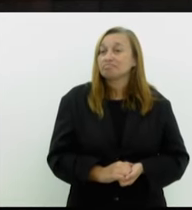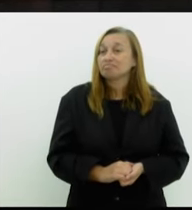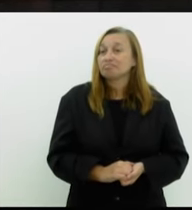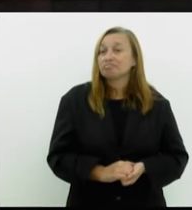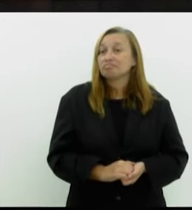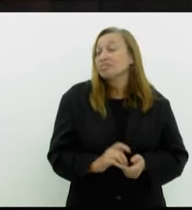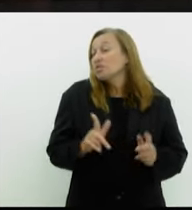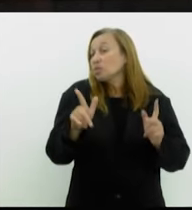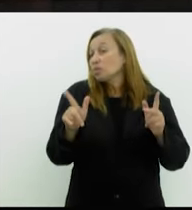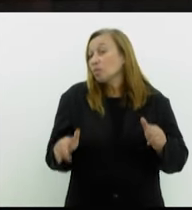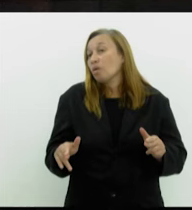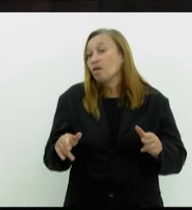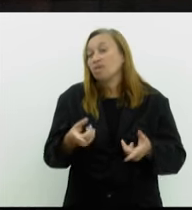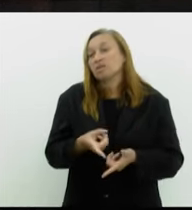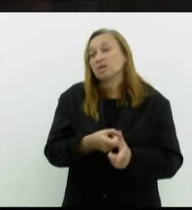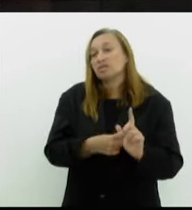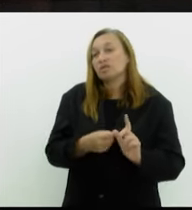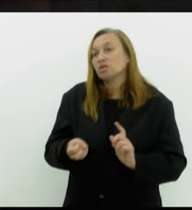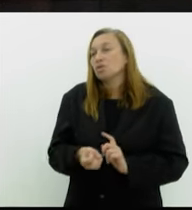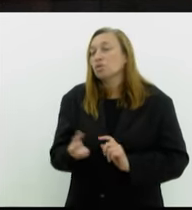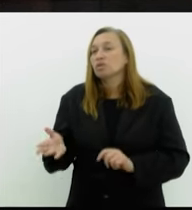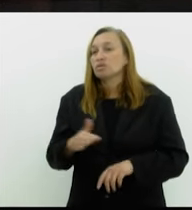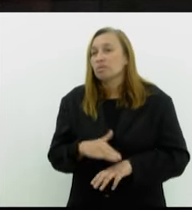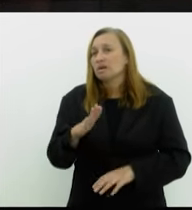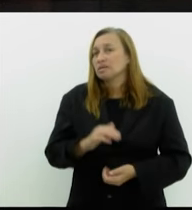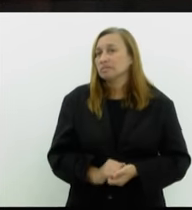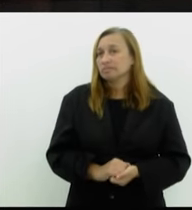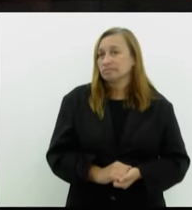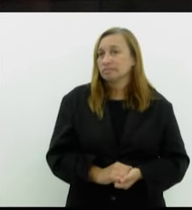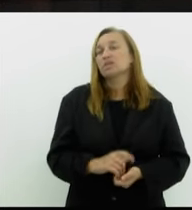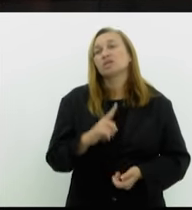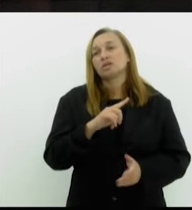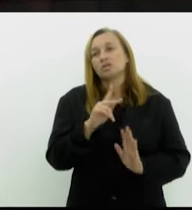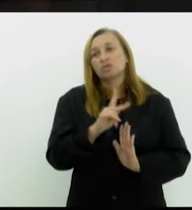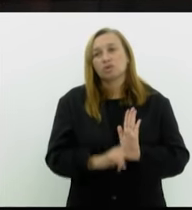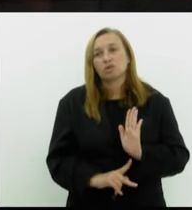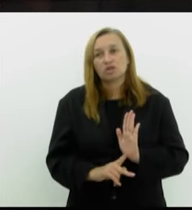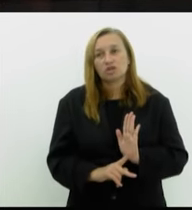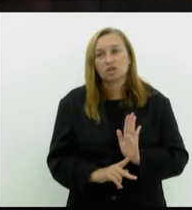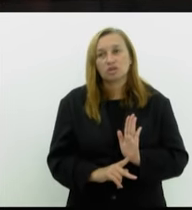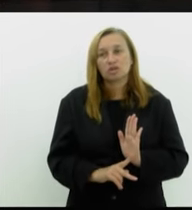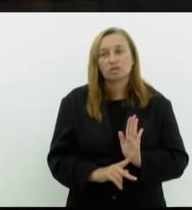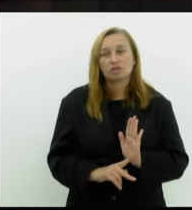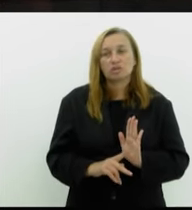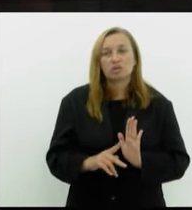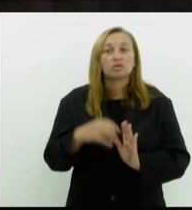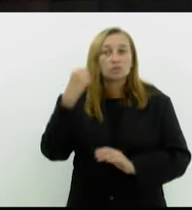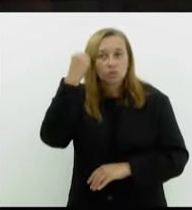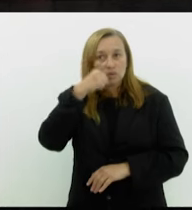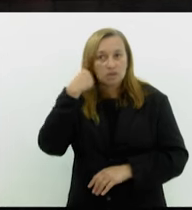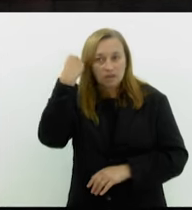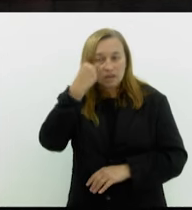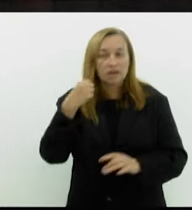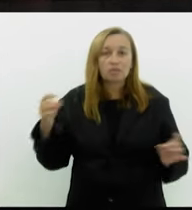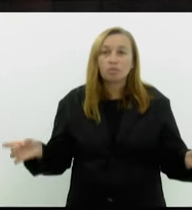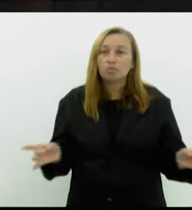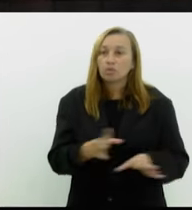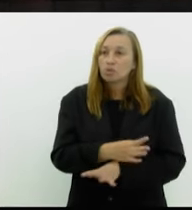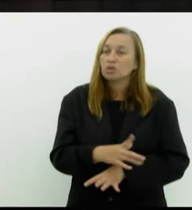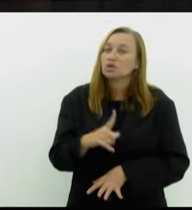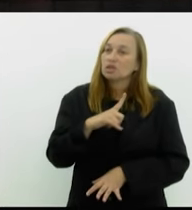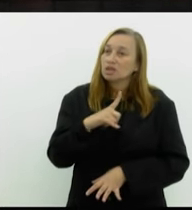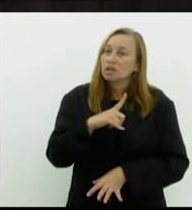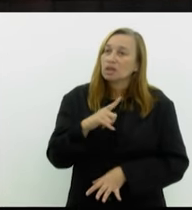Mesma coisa com o devedor quanto mais. Tem um projeto no Senado, pronto, e tem